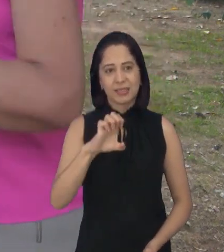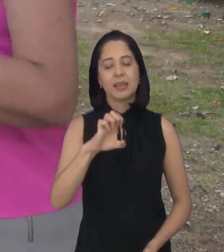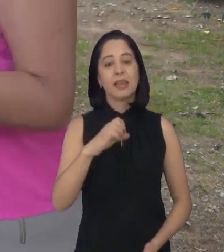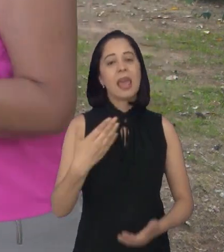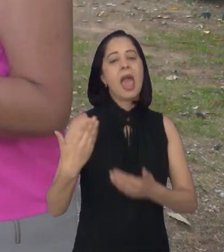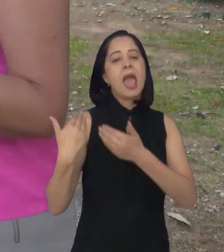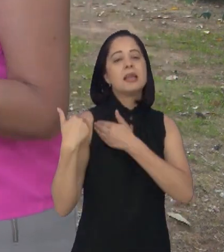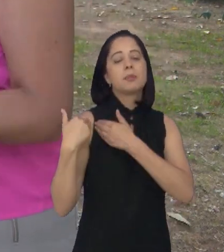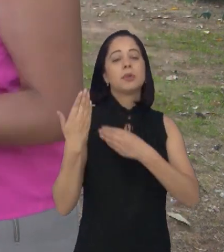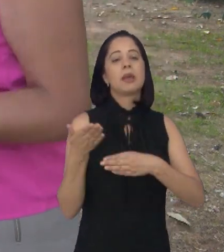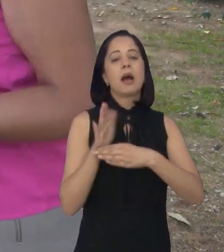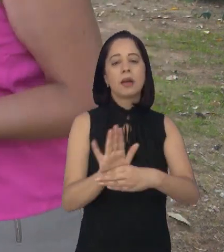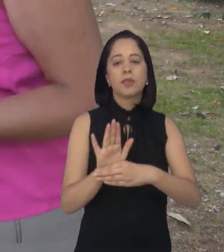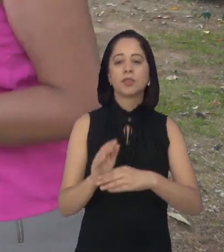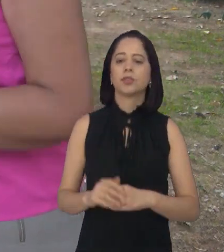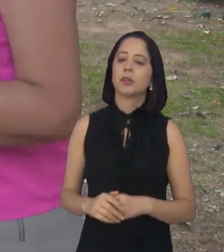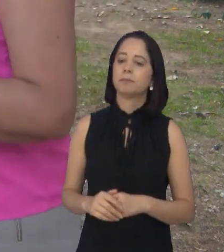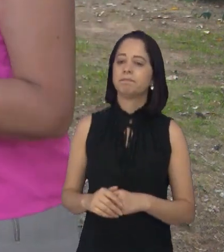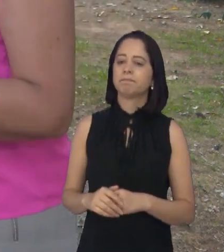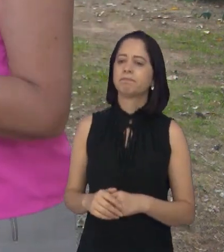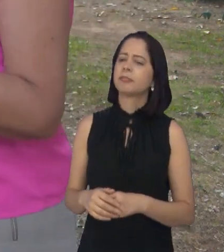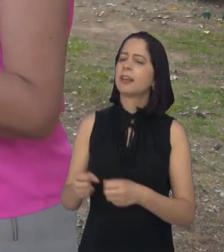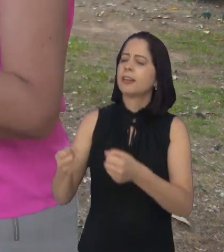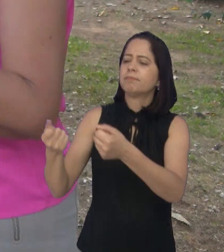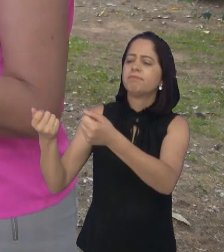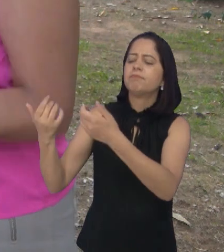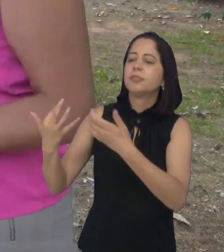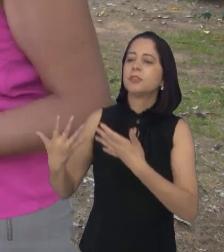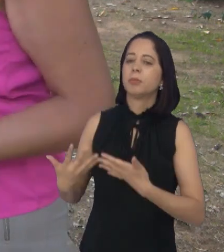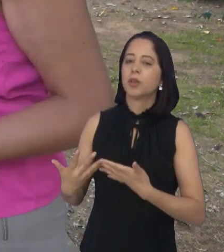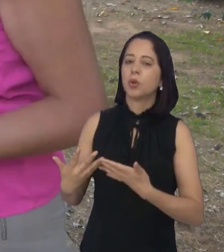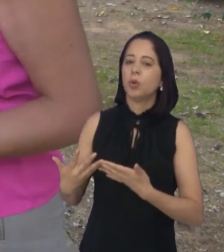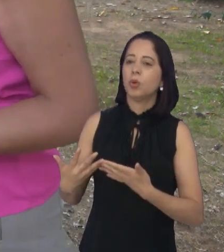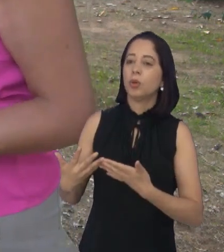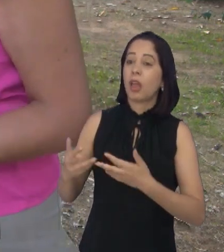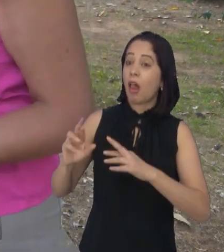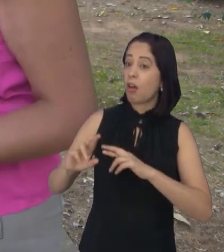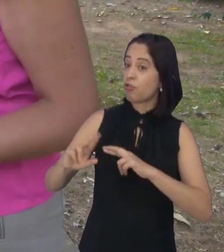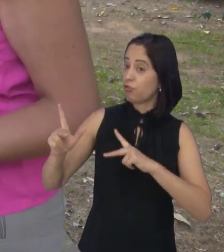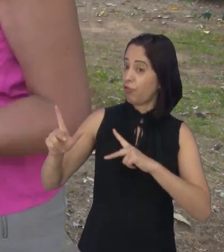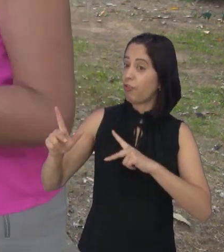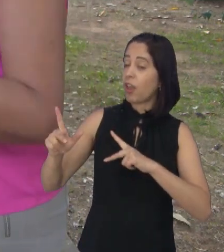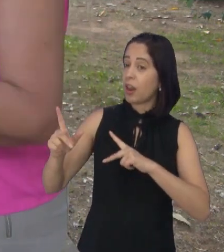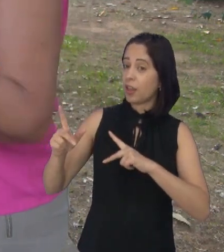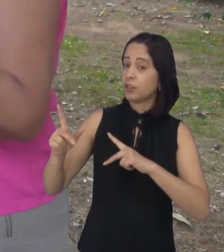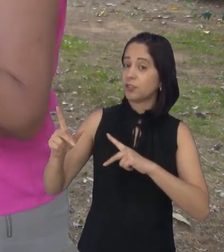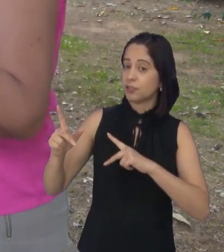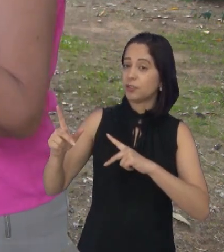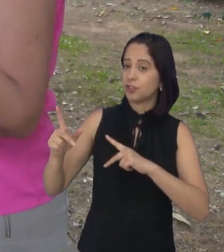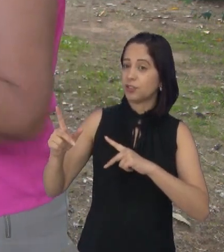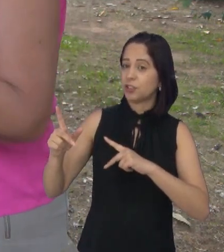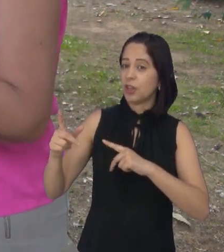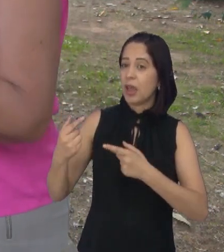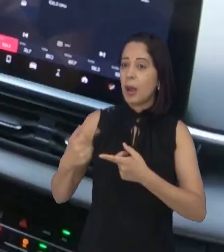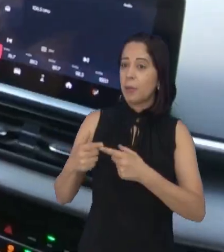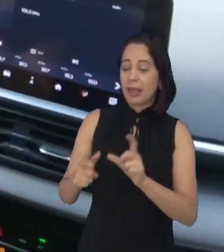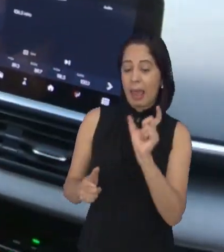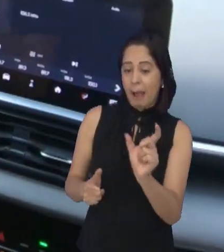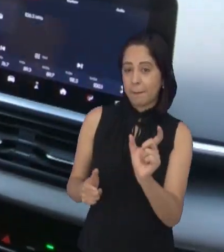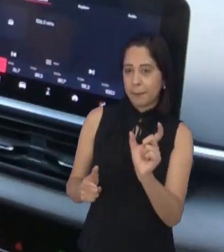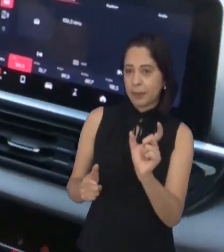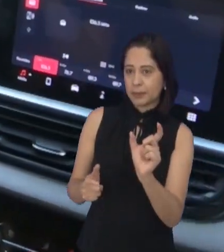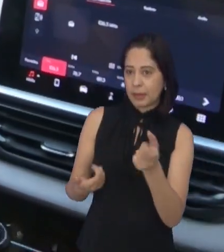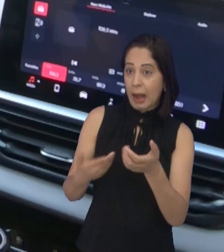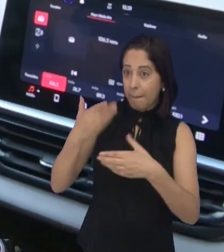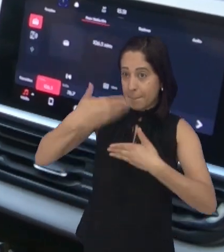Luciana. Analice, a Luciana falou pra gente que assim, foi até diferente de quando ela tirou a habilitação para quando ela resolveu